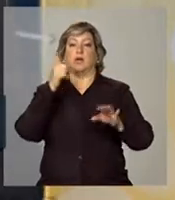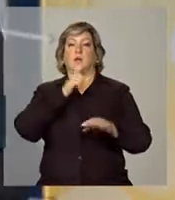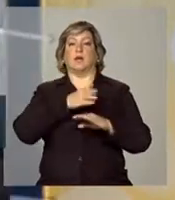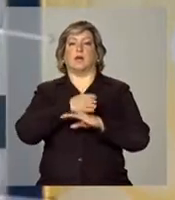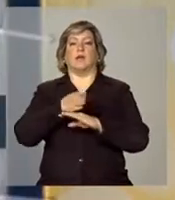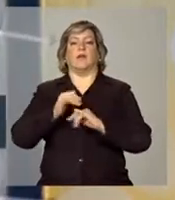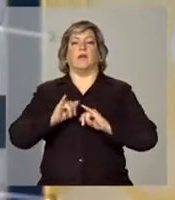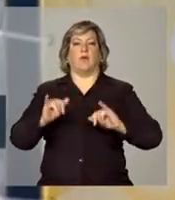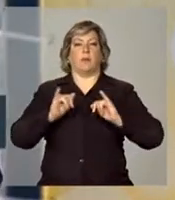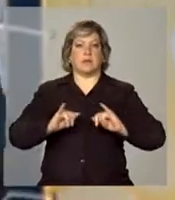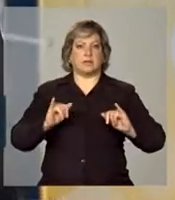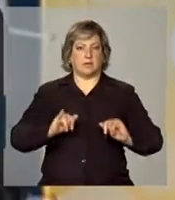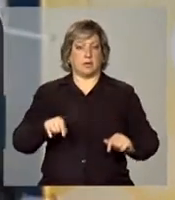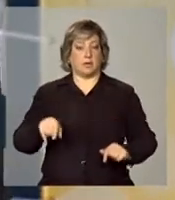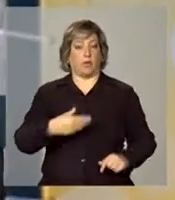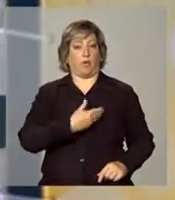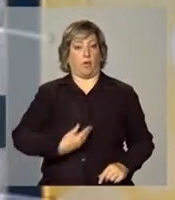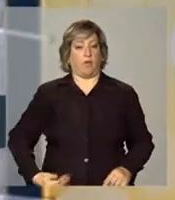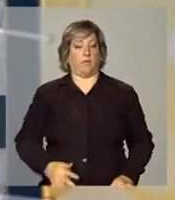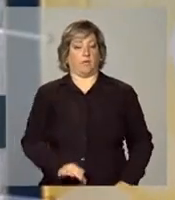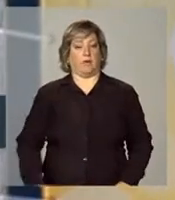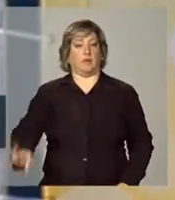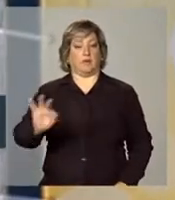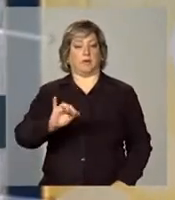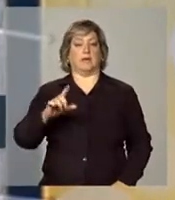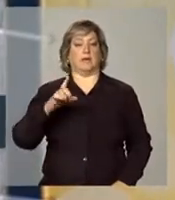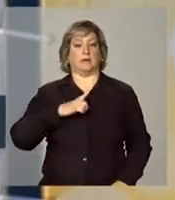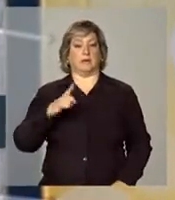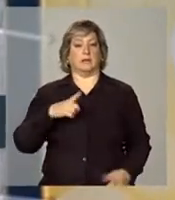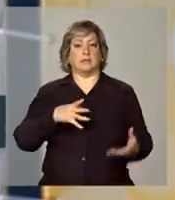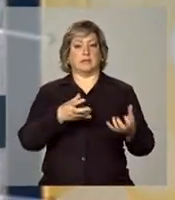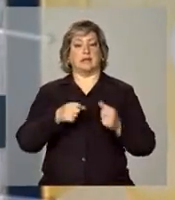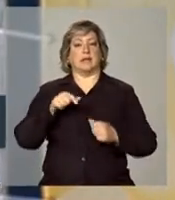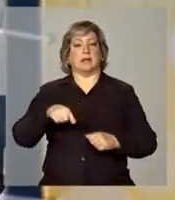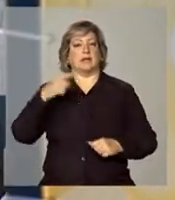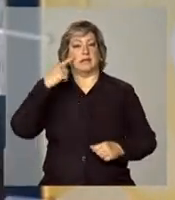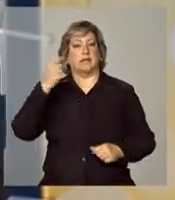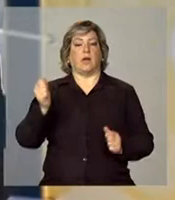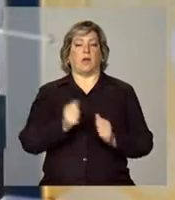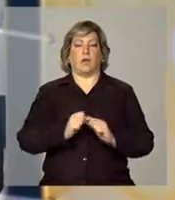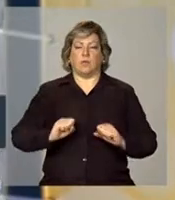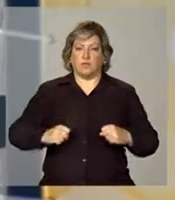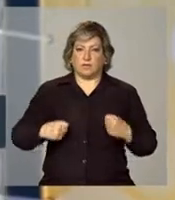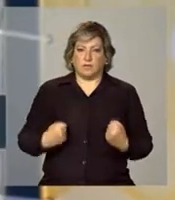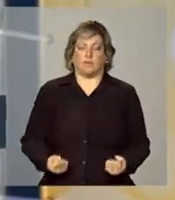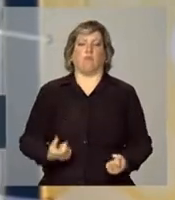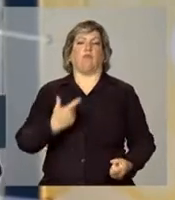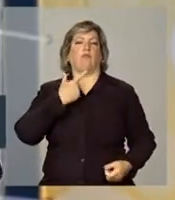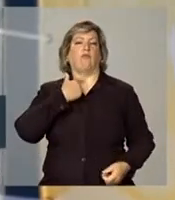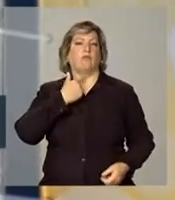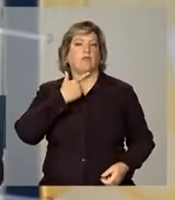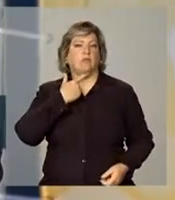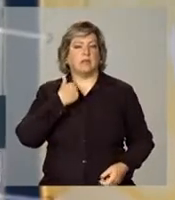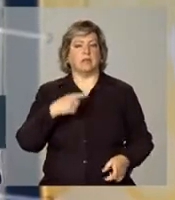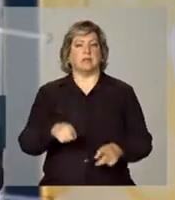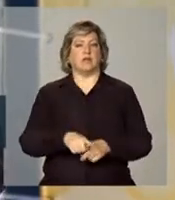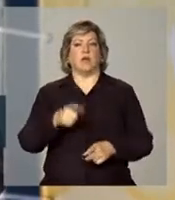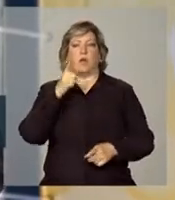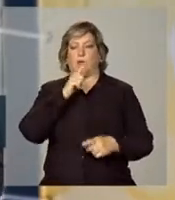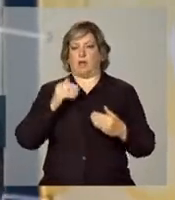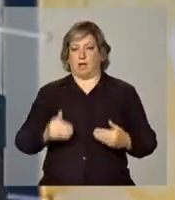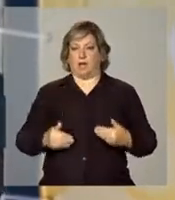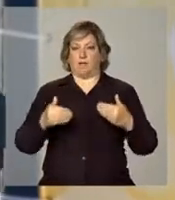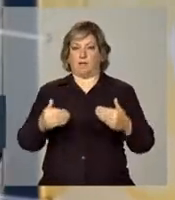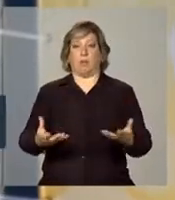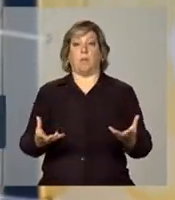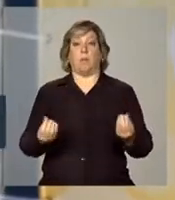informação. E o governo federal abraçou essa ideia com dedicação, com vontade e conseguiu avançar